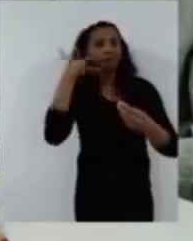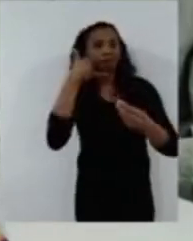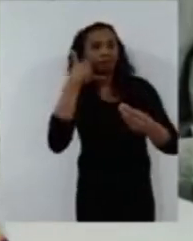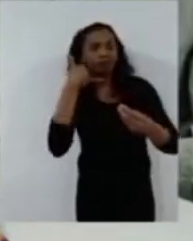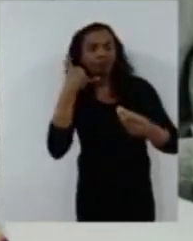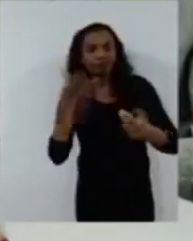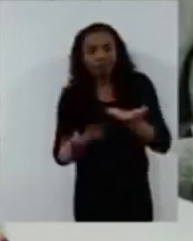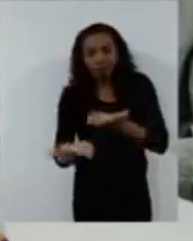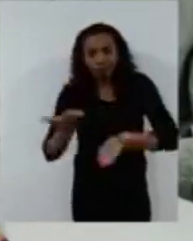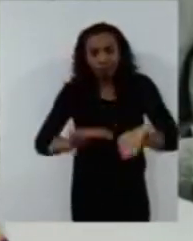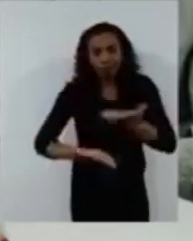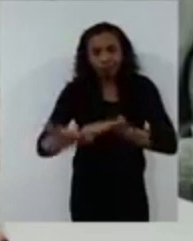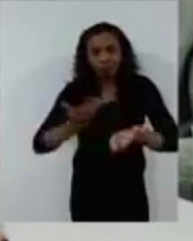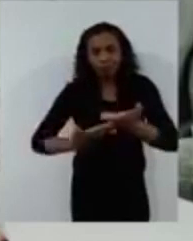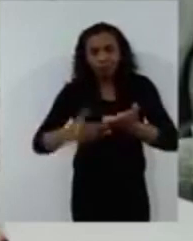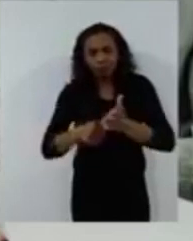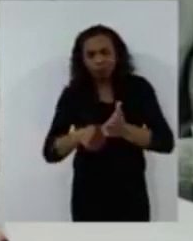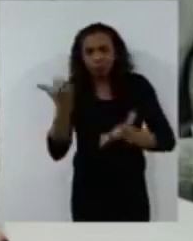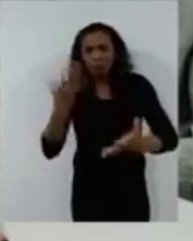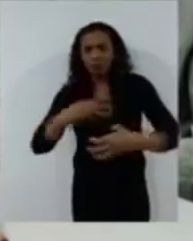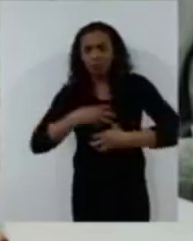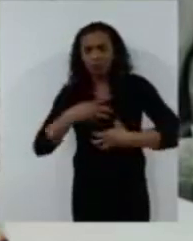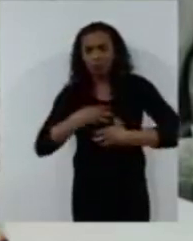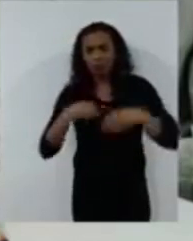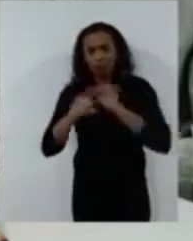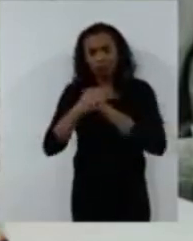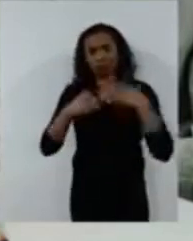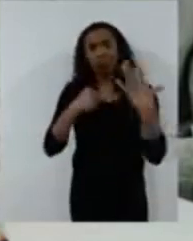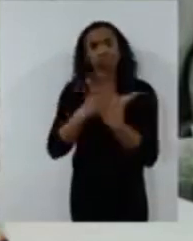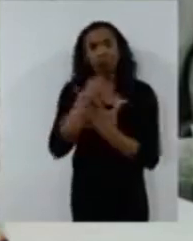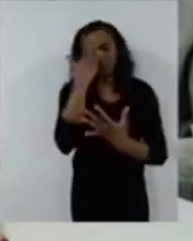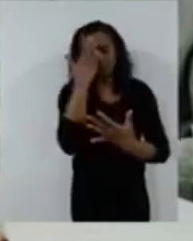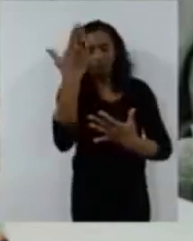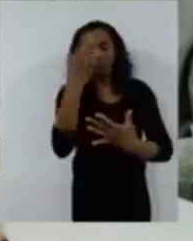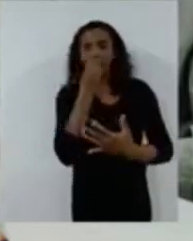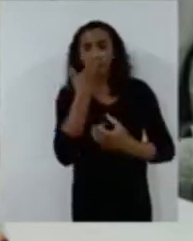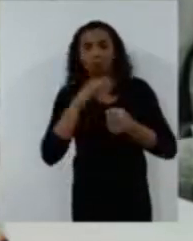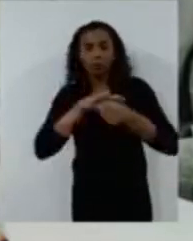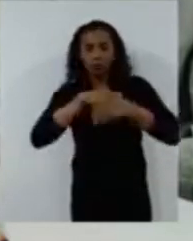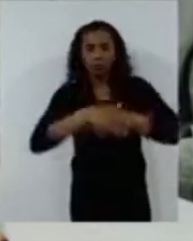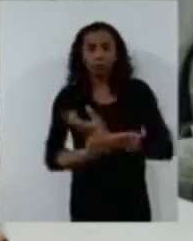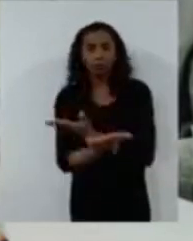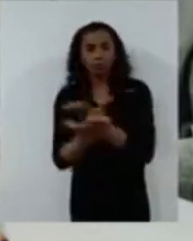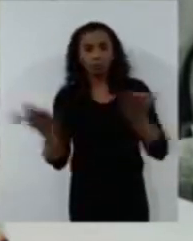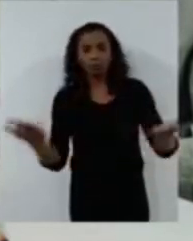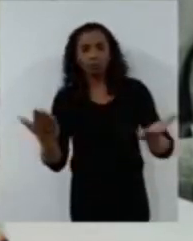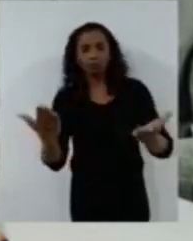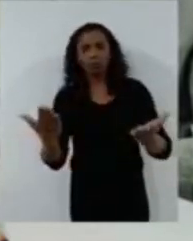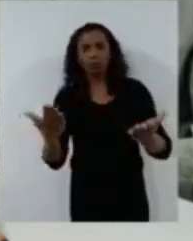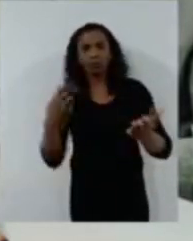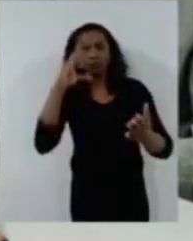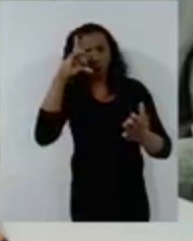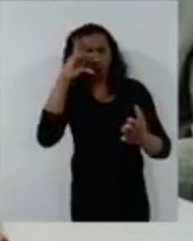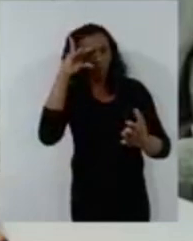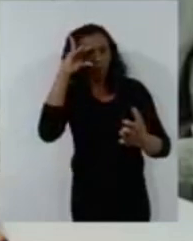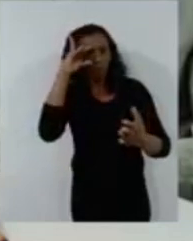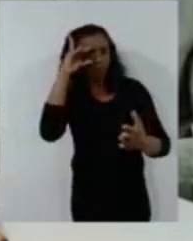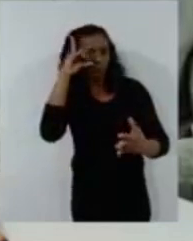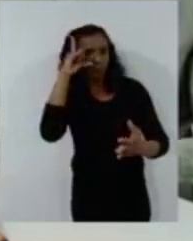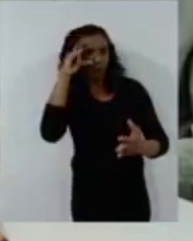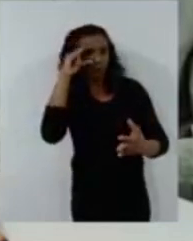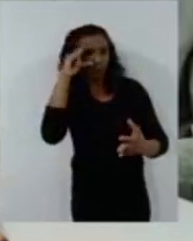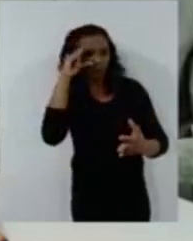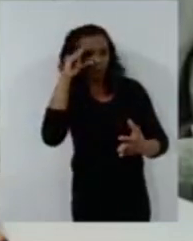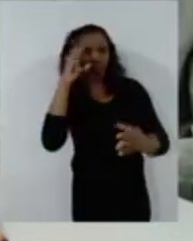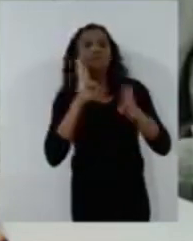do Covid-19. Muito obrigado. Boa noite a todos do Instagram, Facebook, Rádio